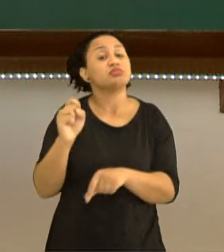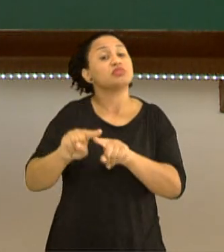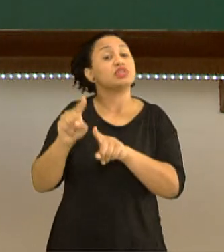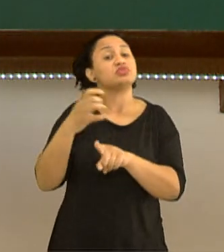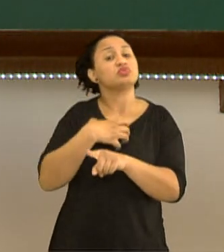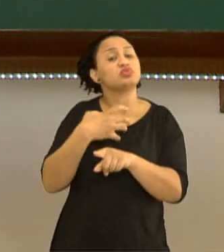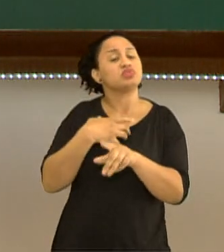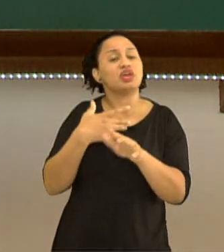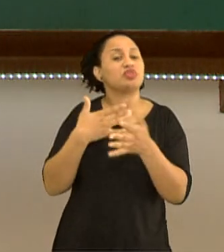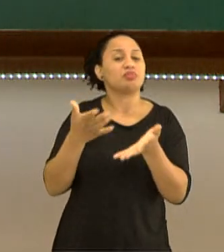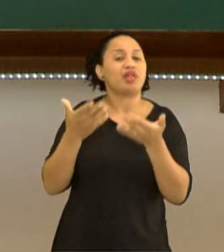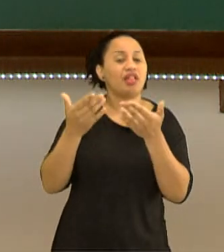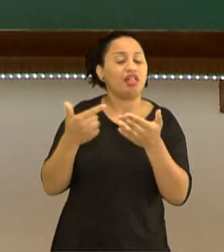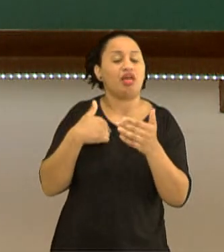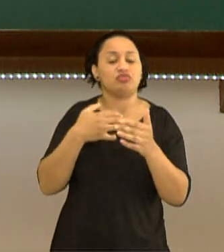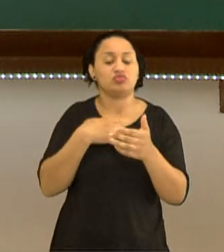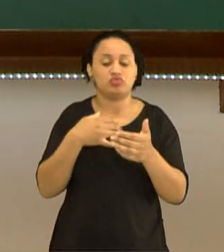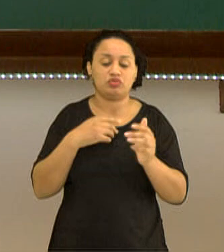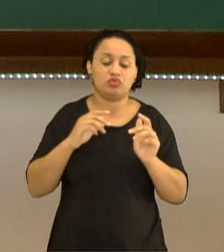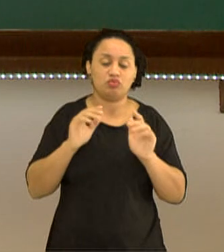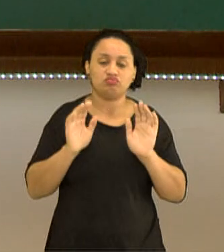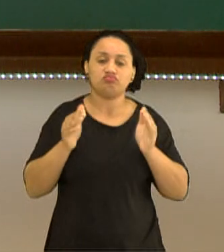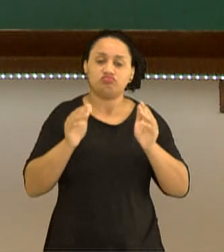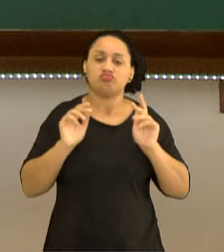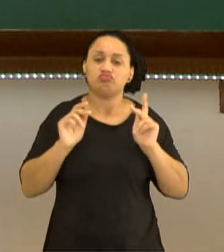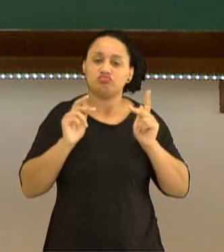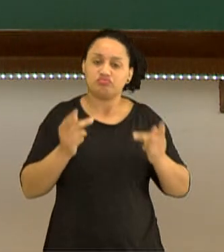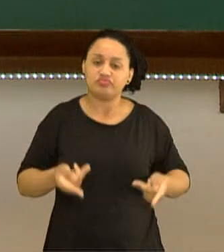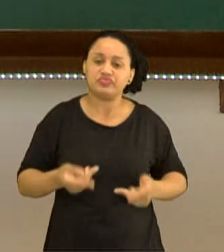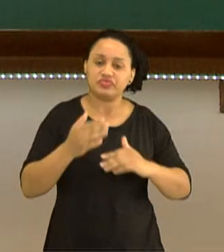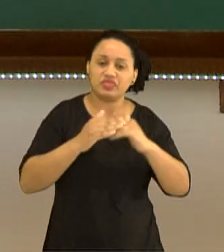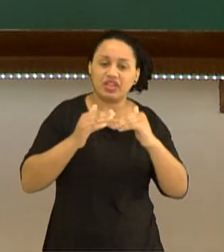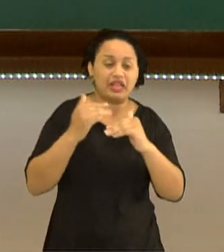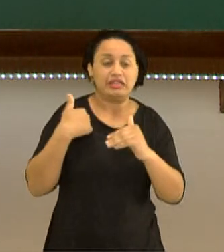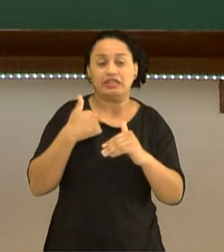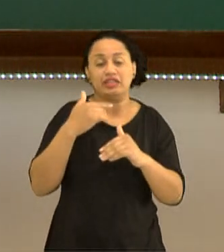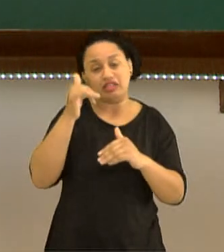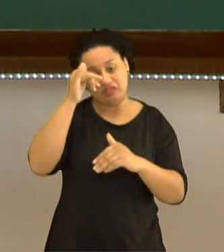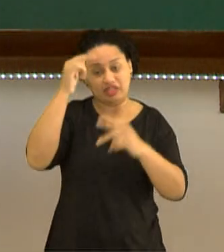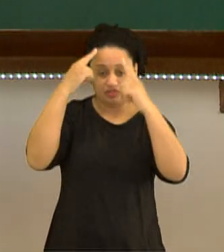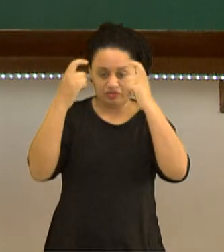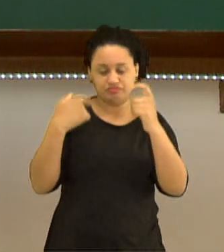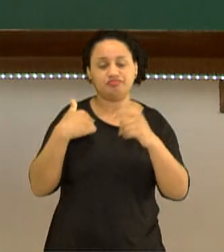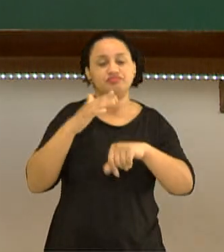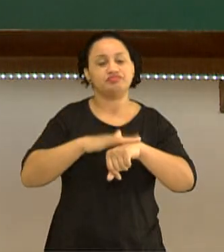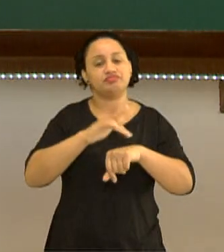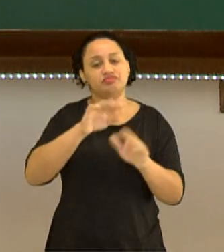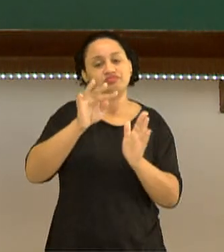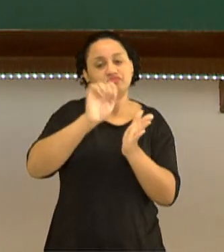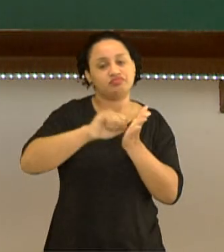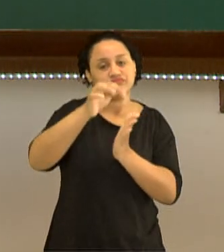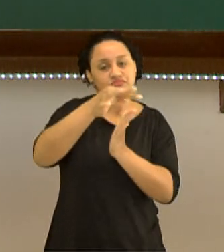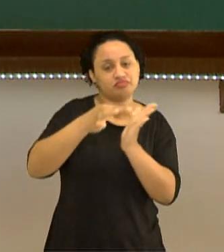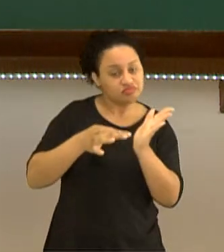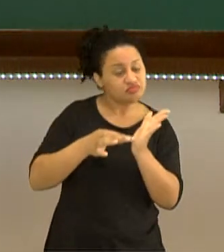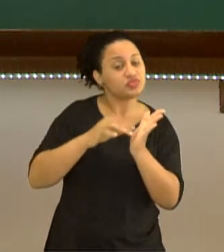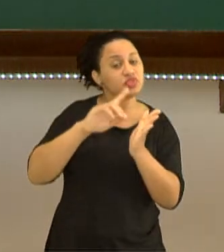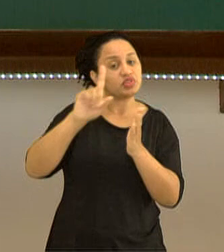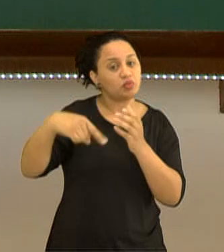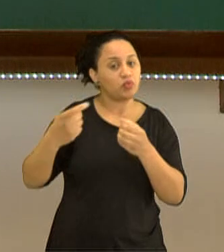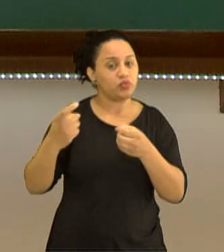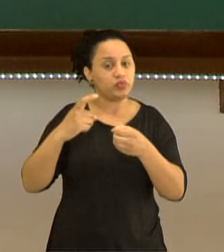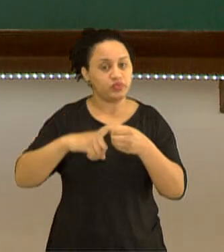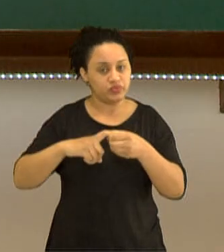de forma mais humana, de forma menos agressiva. Então, um tempinho para vocês escreverem e